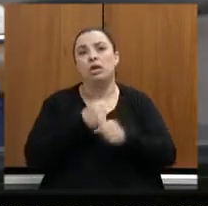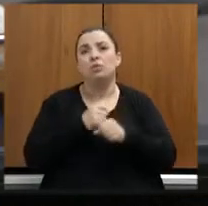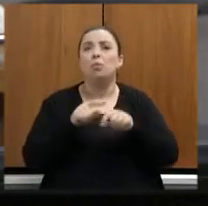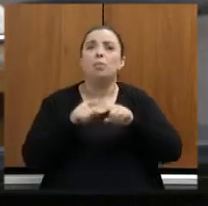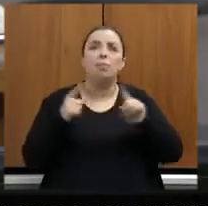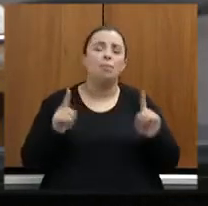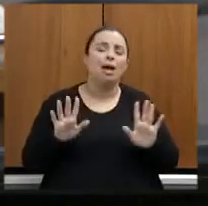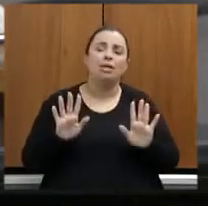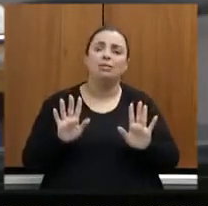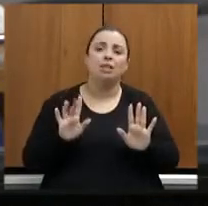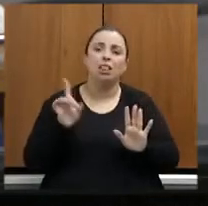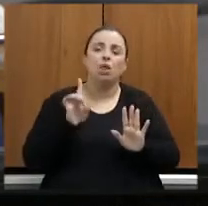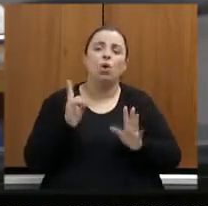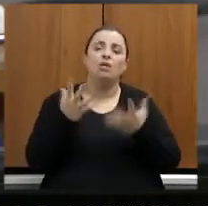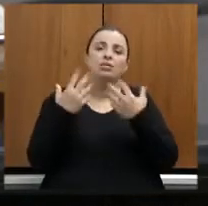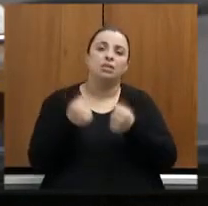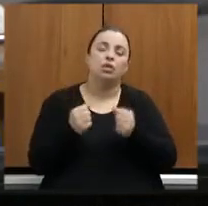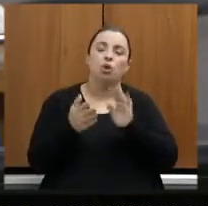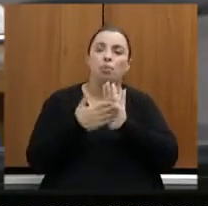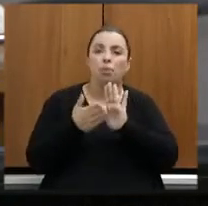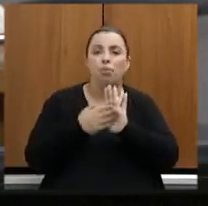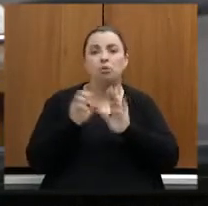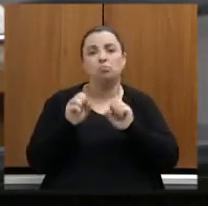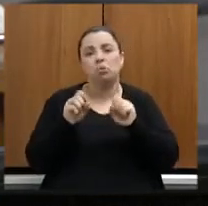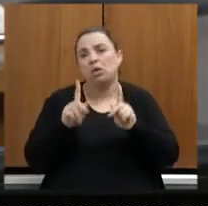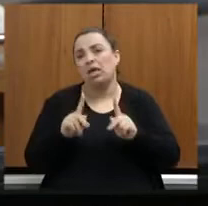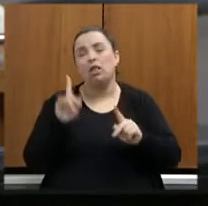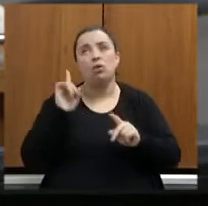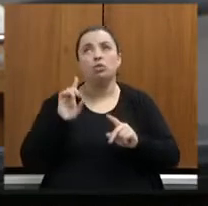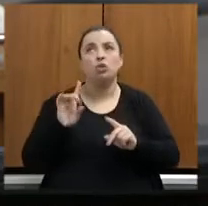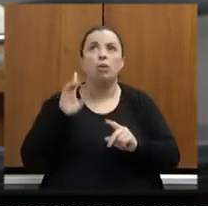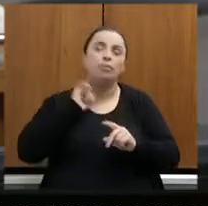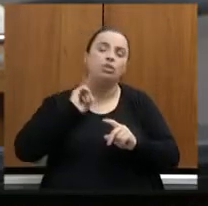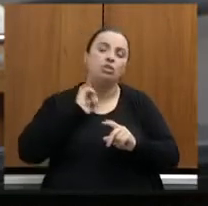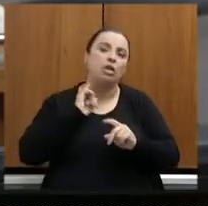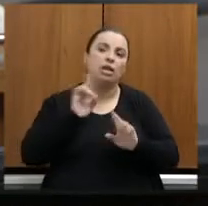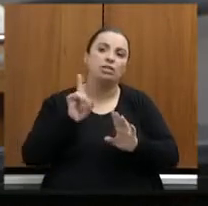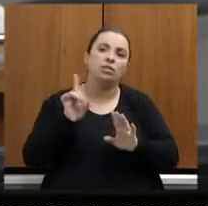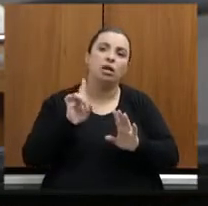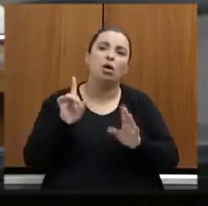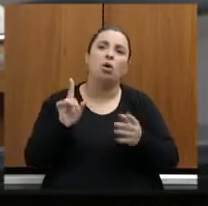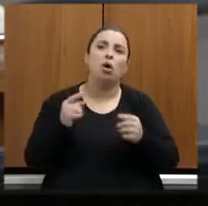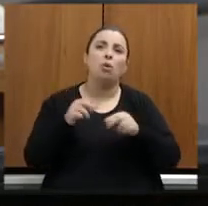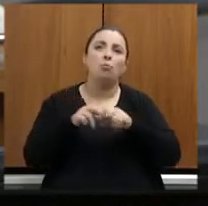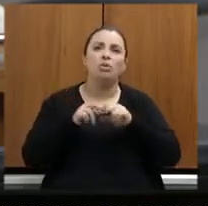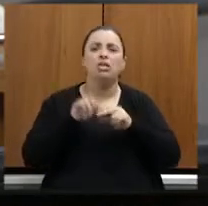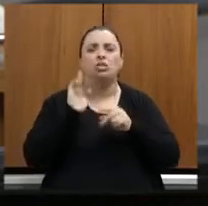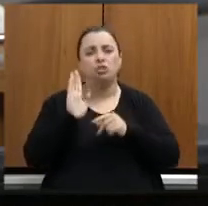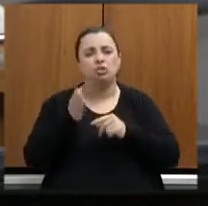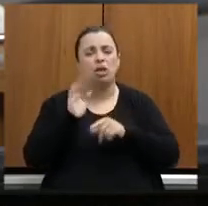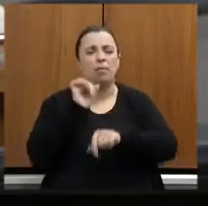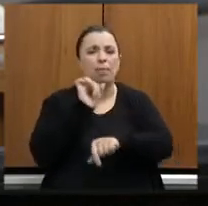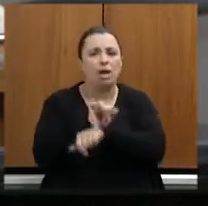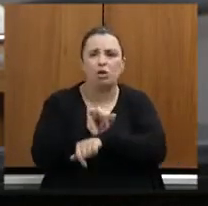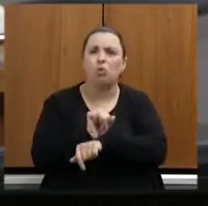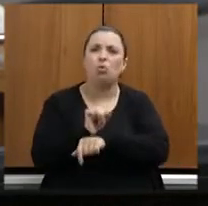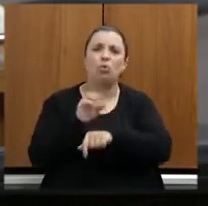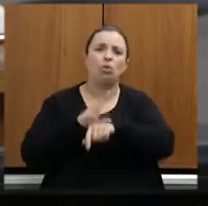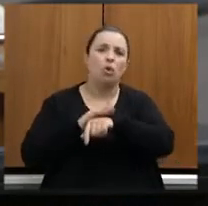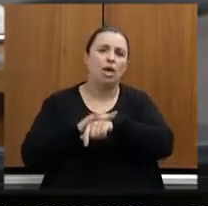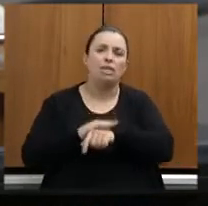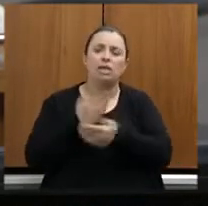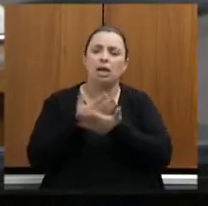sua Minas Gerais exatamente pela questão da profissionalização por Já estamos com os inquéritos sobre poder minha lojas